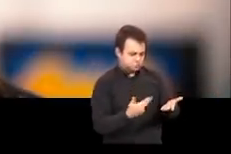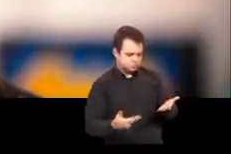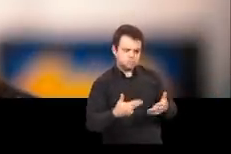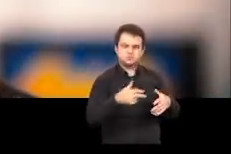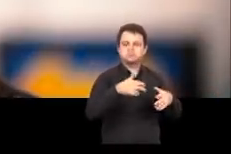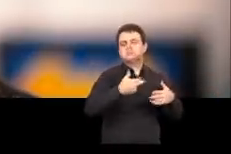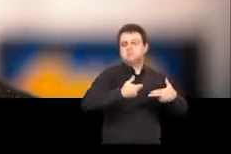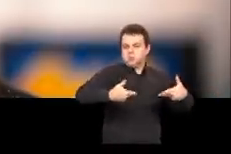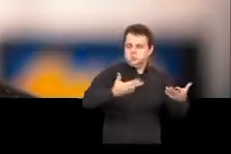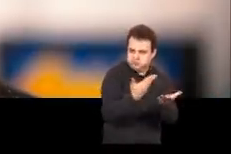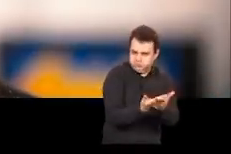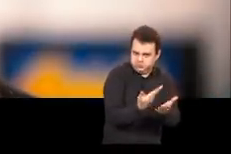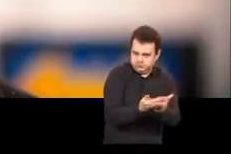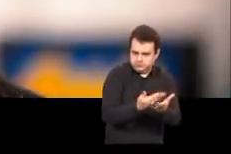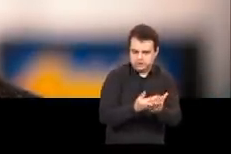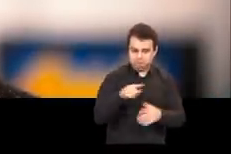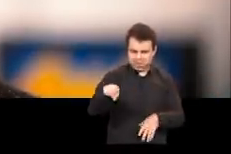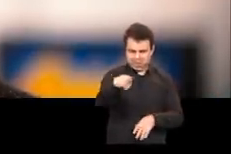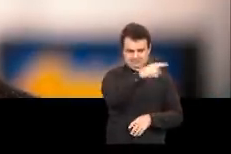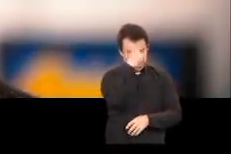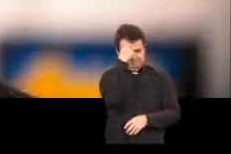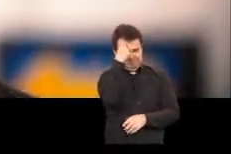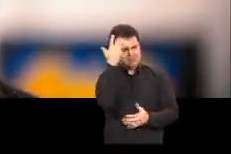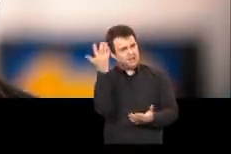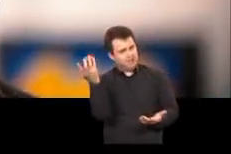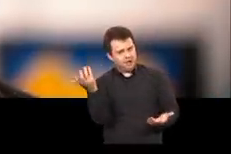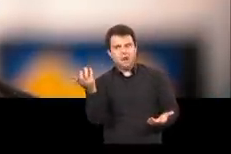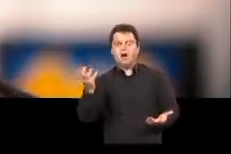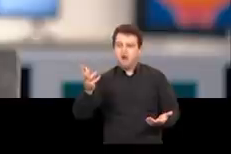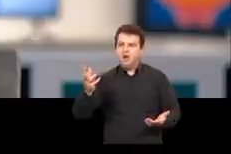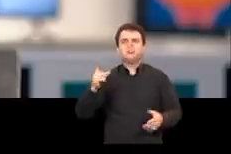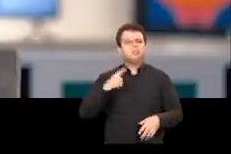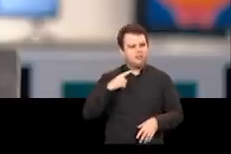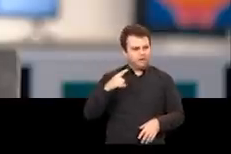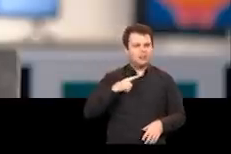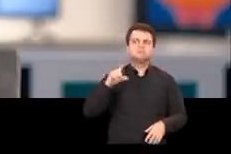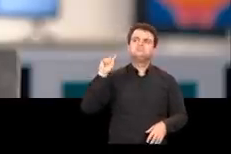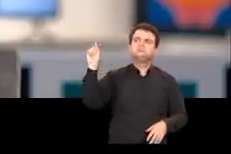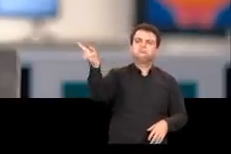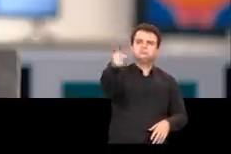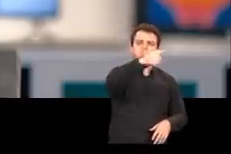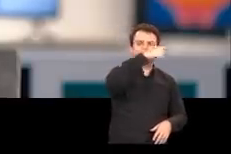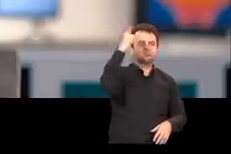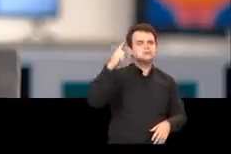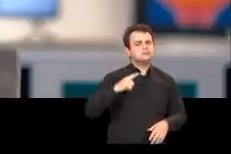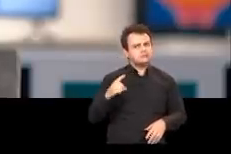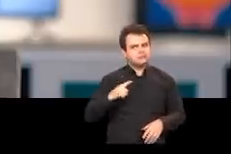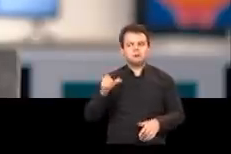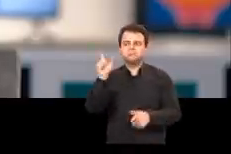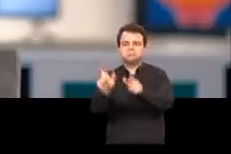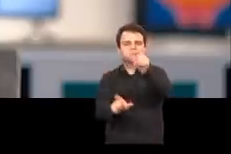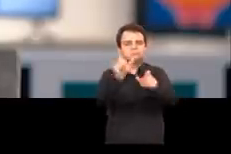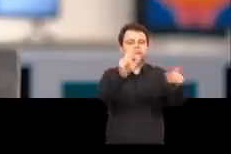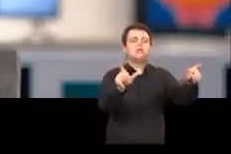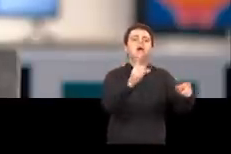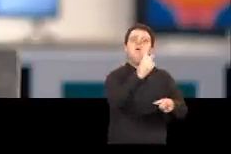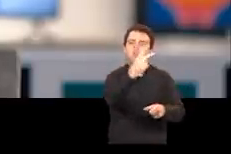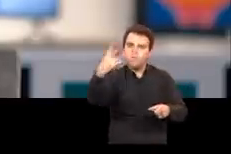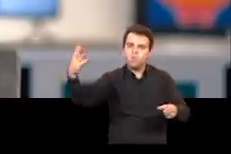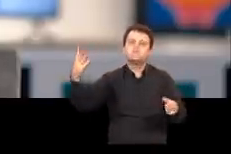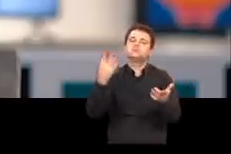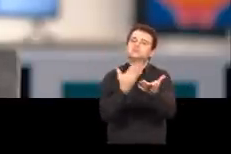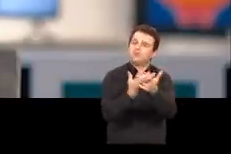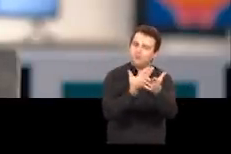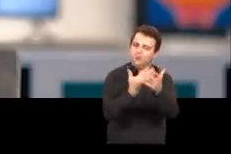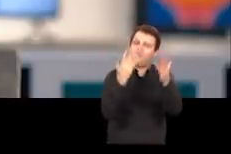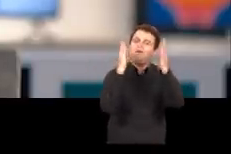dizer que muitas dessas coisas já estão acontecendo. Nós sabemos que muitos de vocês já estão estudando em casa.